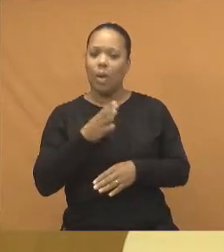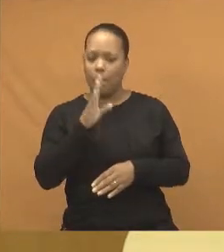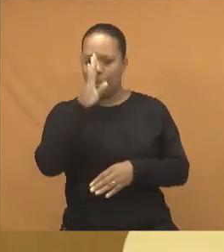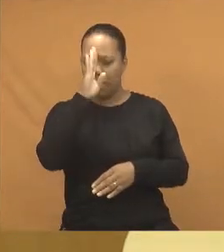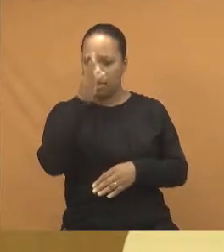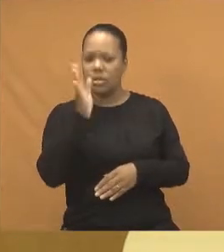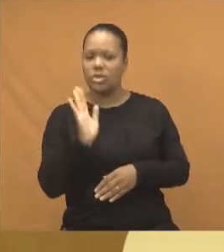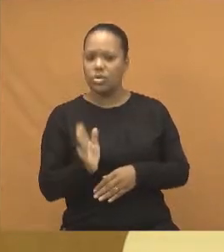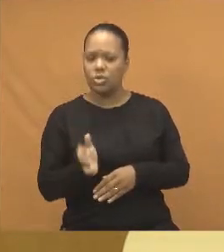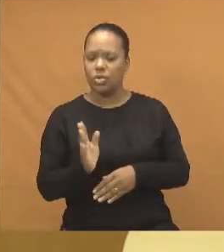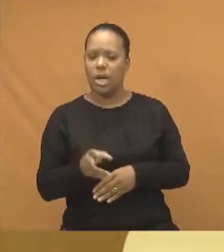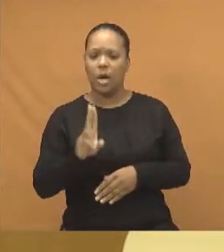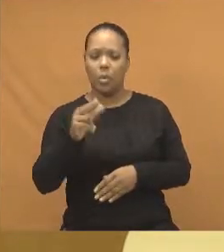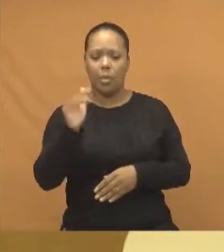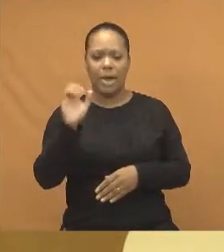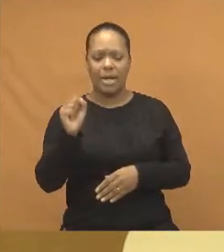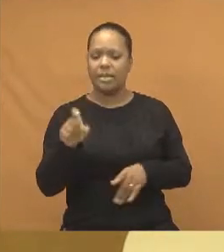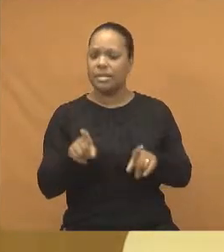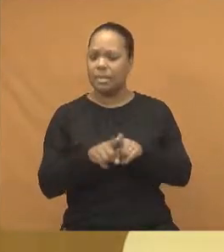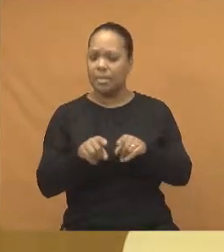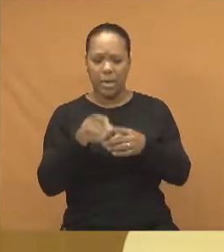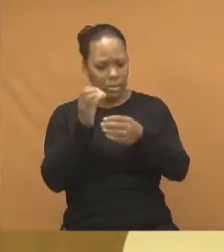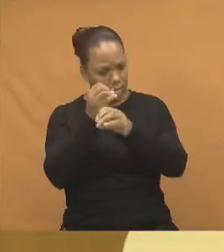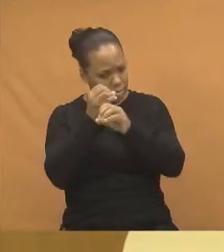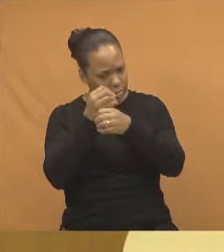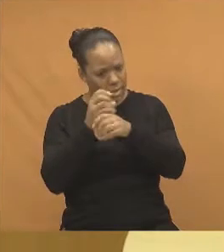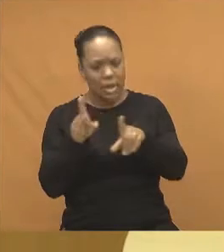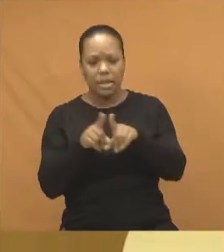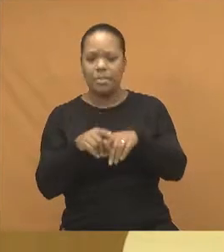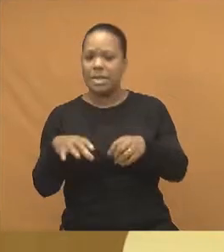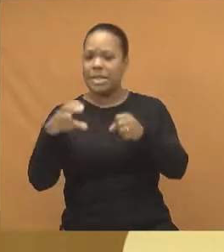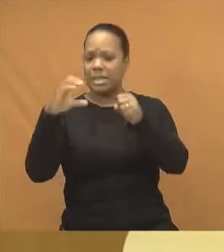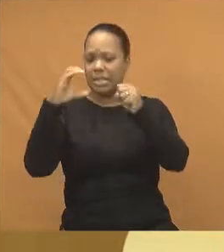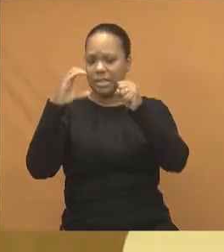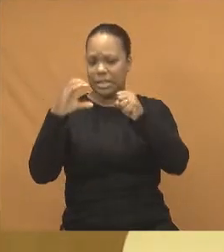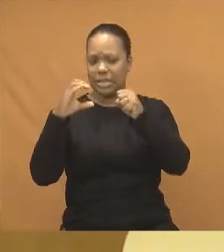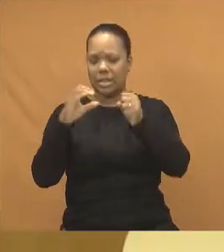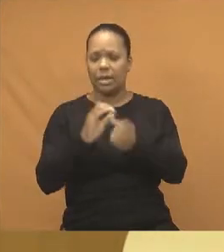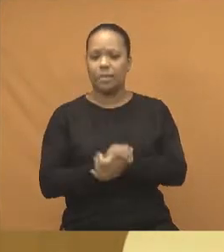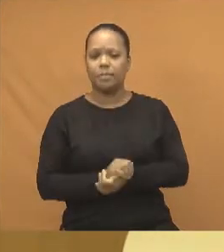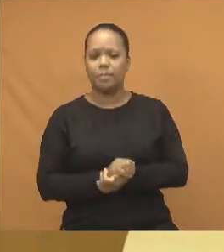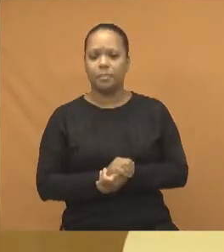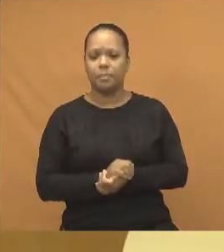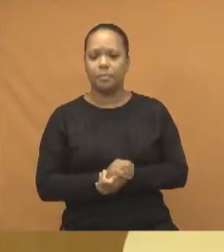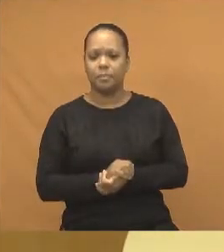nas unidades básicas, no laboratório municipal e também na Santa Casa, que abriu